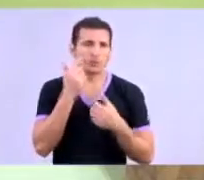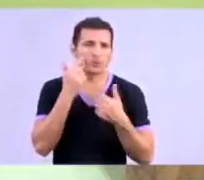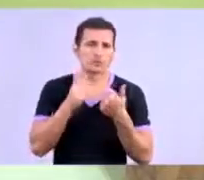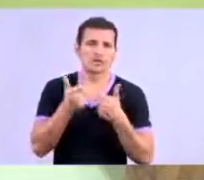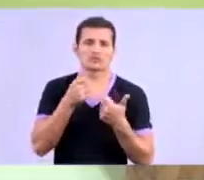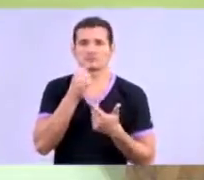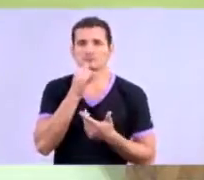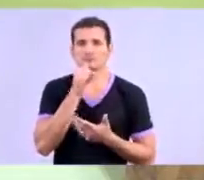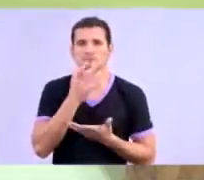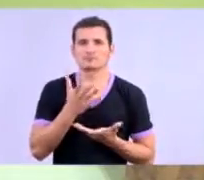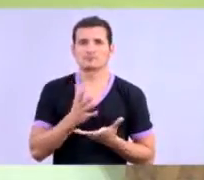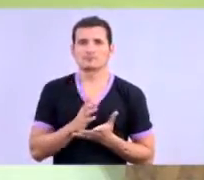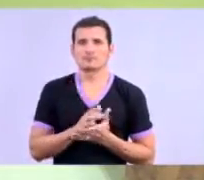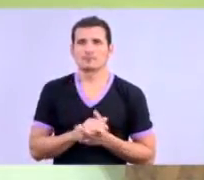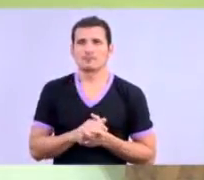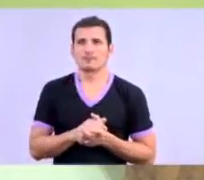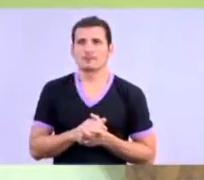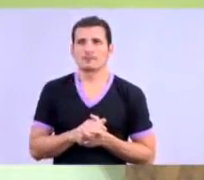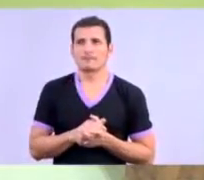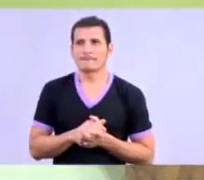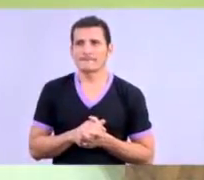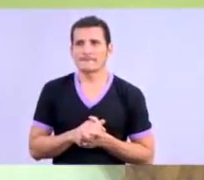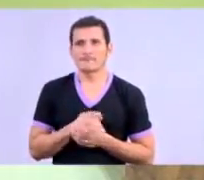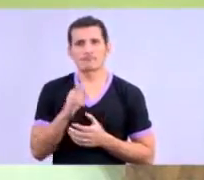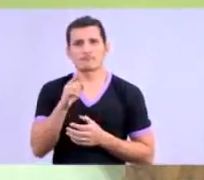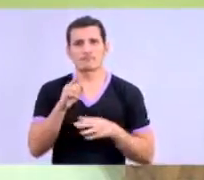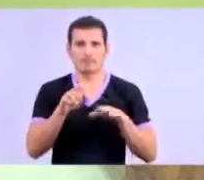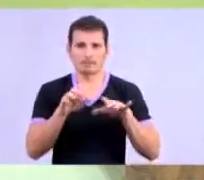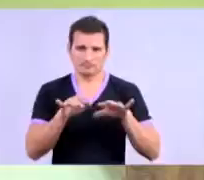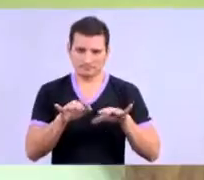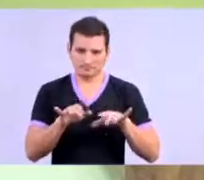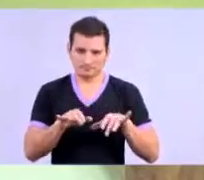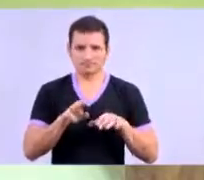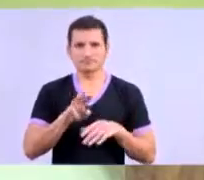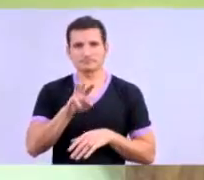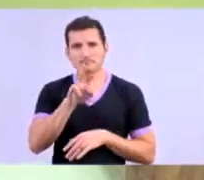Por exemplo, quando você digita no seu navegador